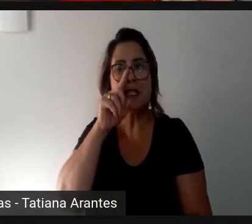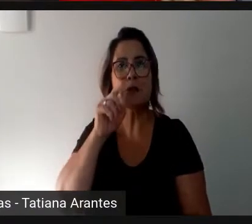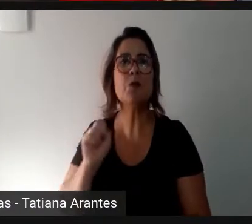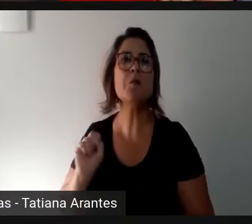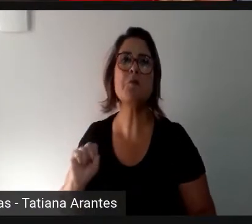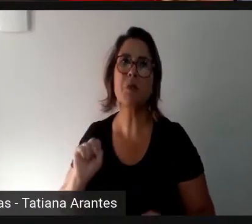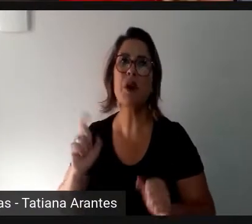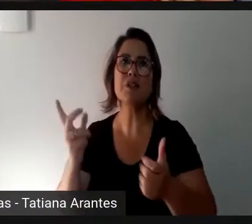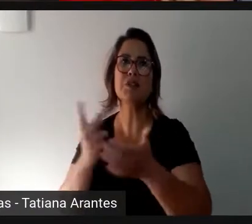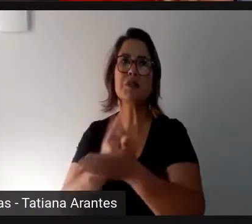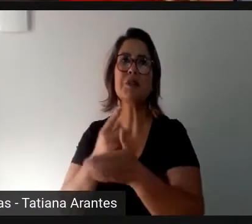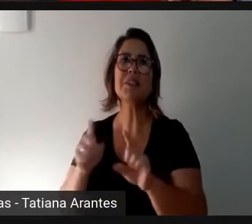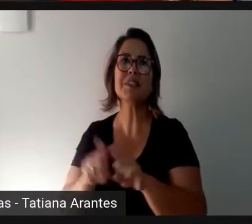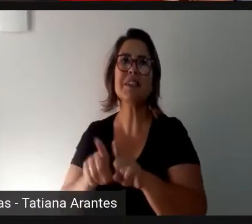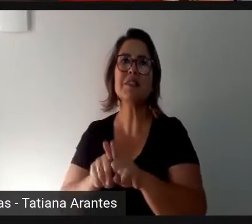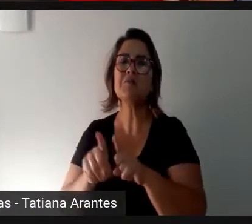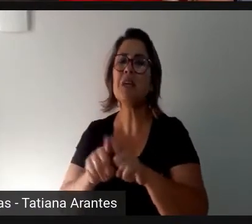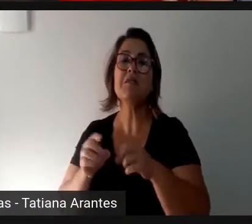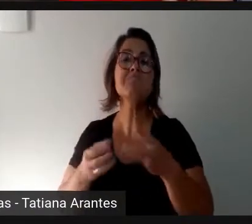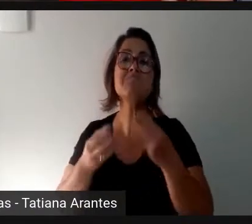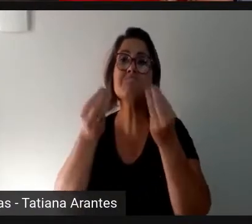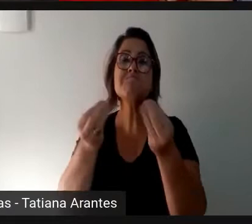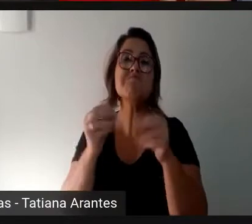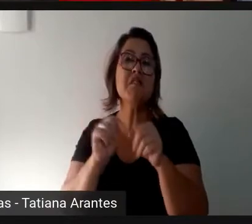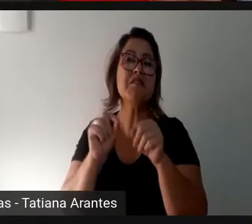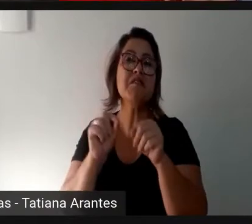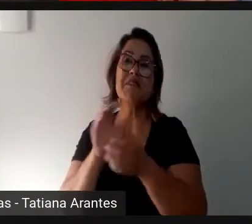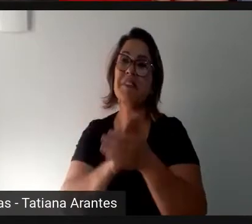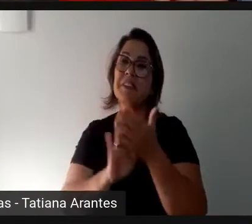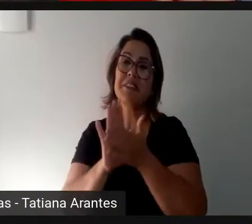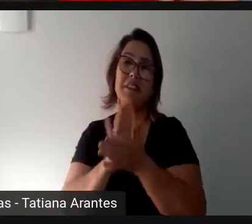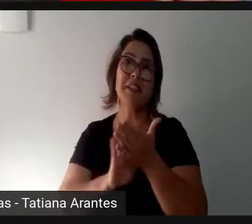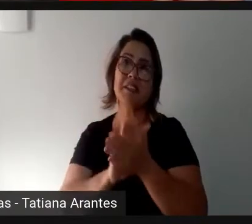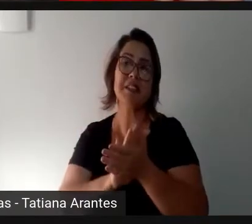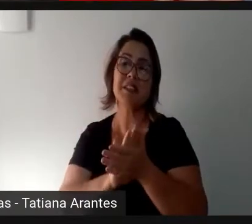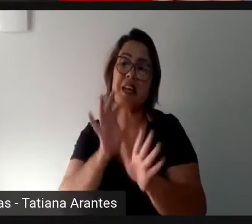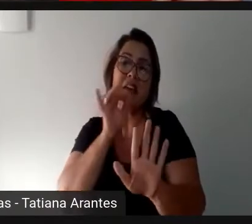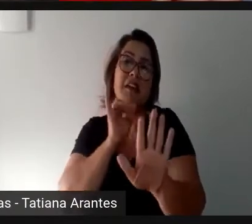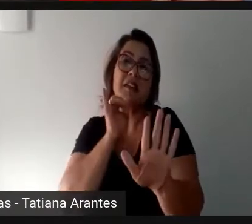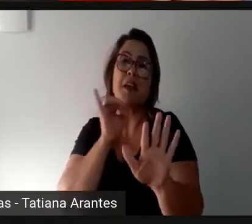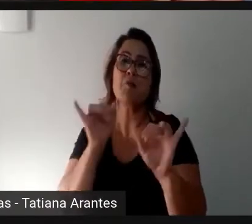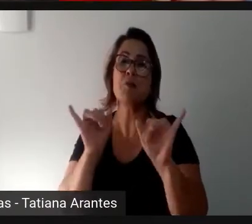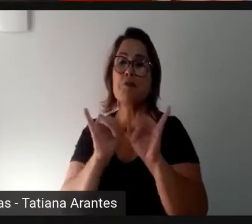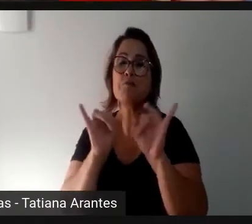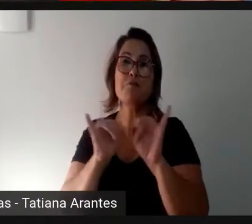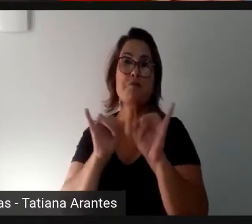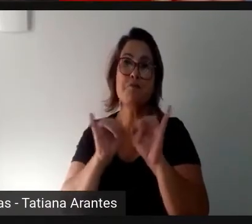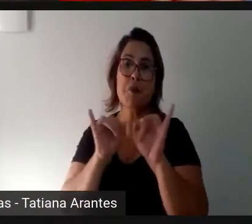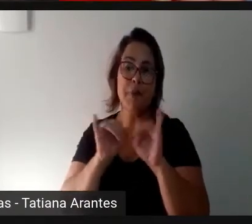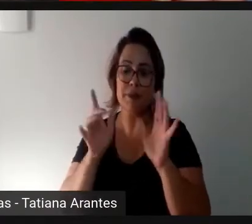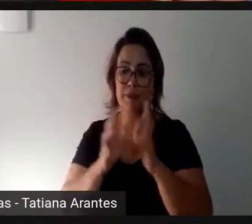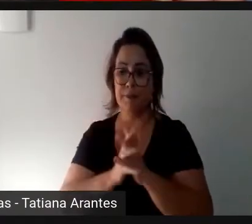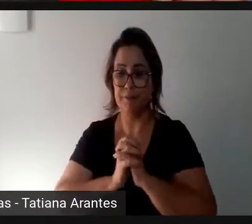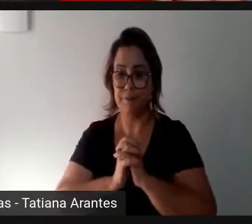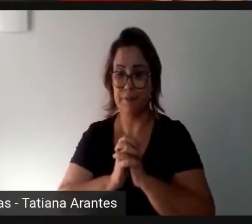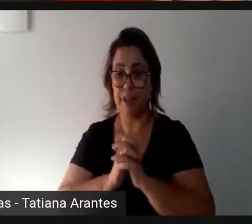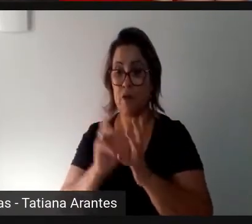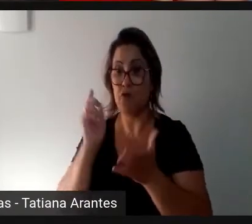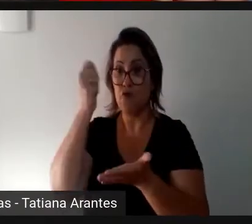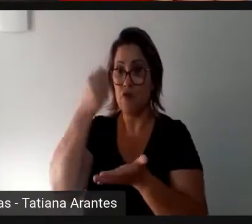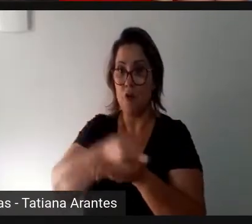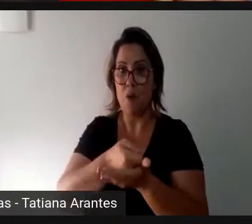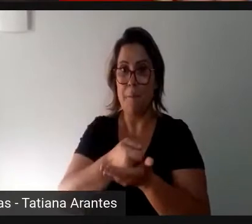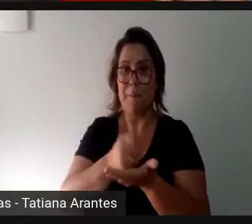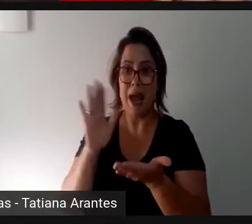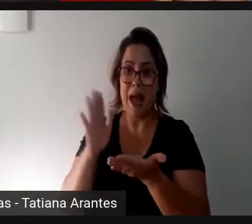entregar. Sabe? Por exemplo, coisa boba. Eu vou comprar uma determinada quantidade de livros.